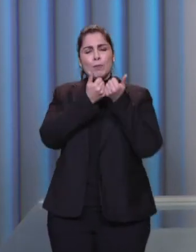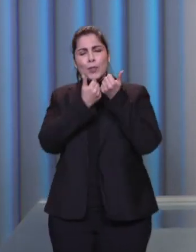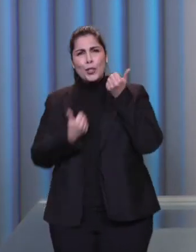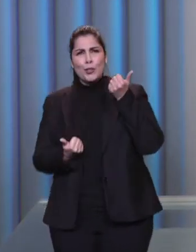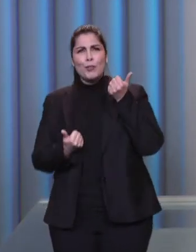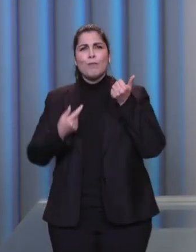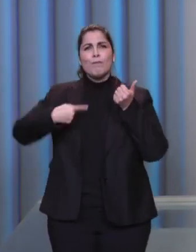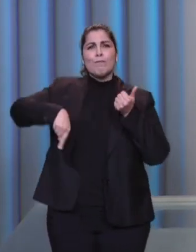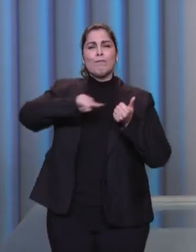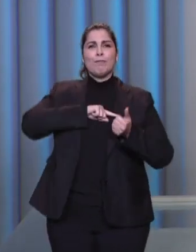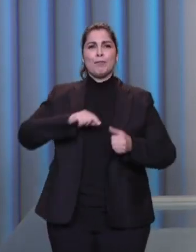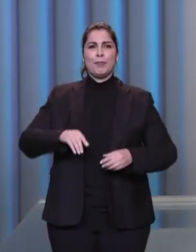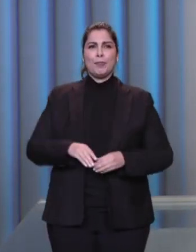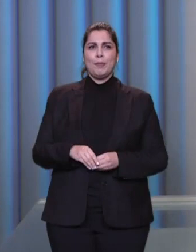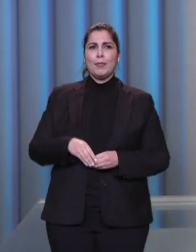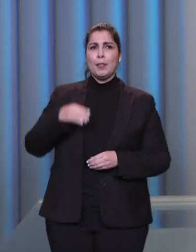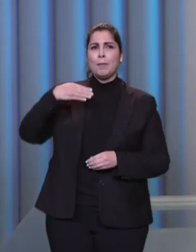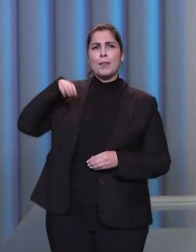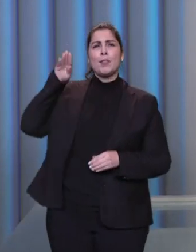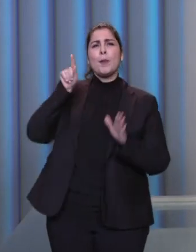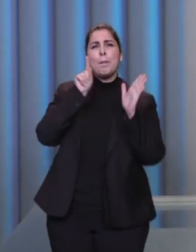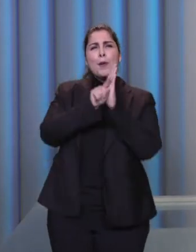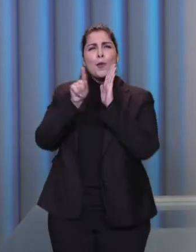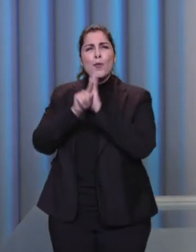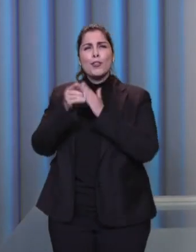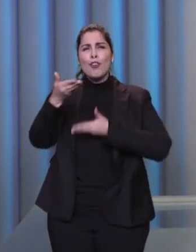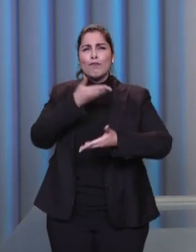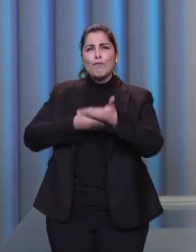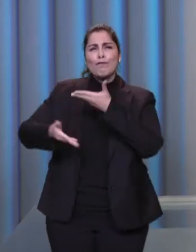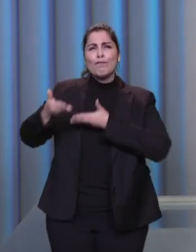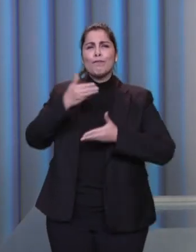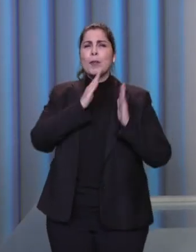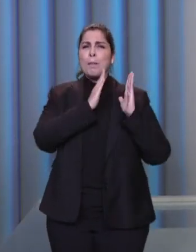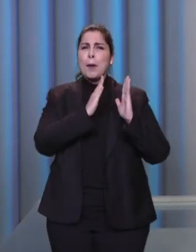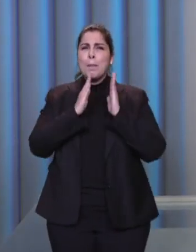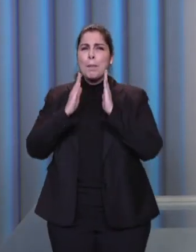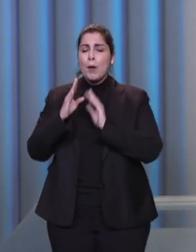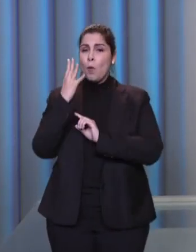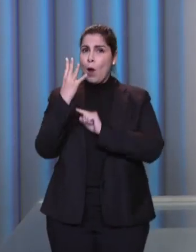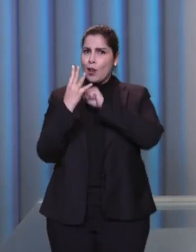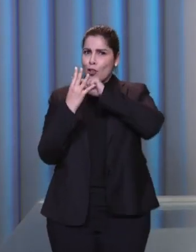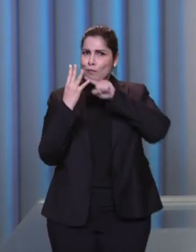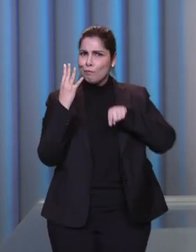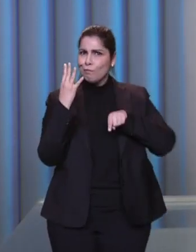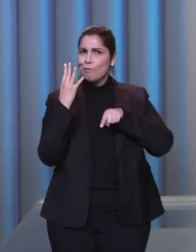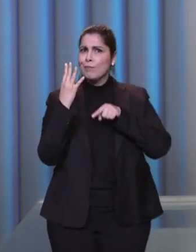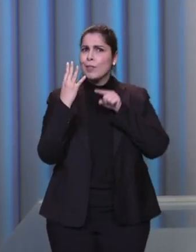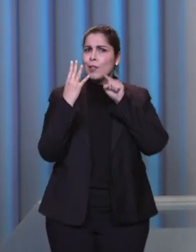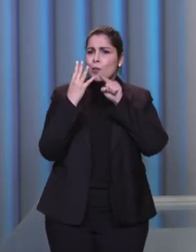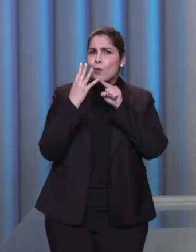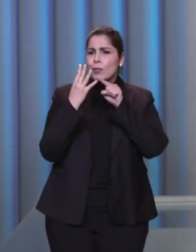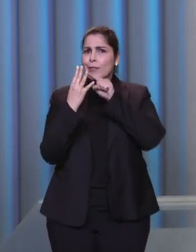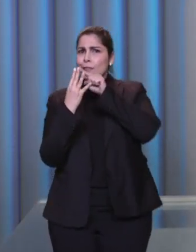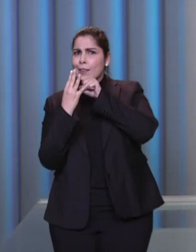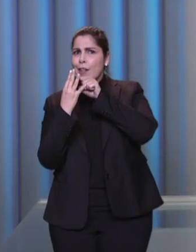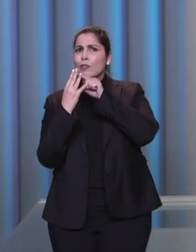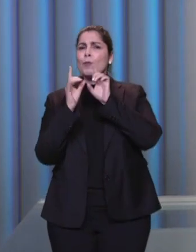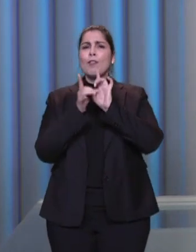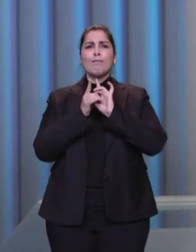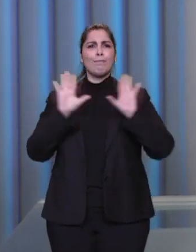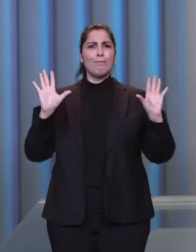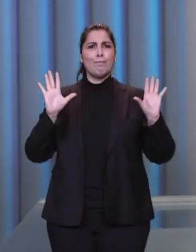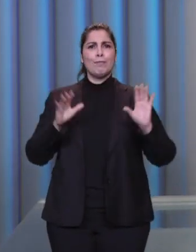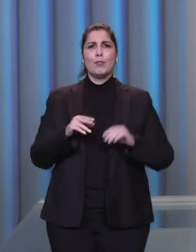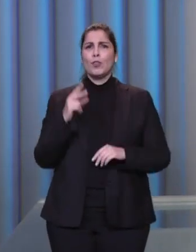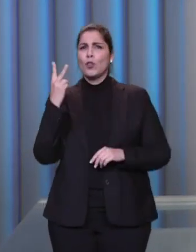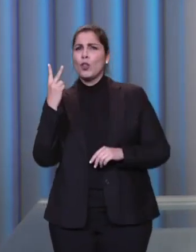candidatos vão fazer perguntas entre si ao longo de 4 blocos. No primeiro e no terceiro, o tema é livre. No segundo e no quarto, eu vou sortear